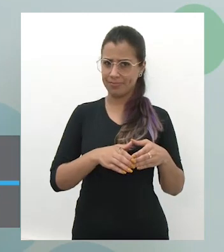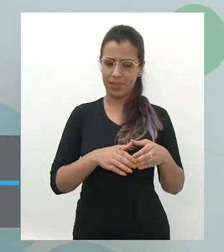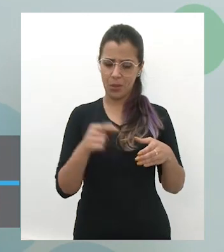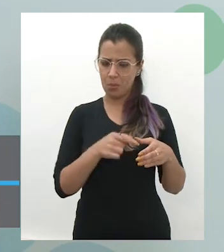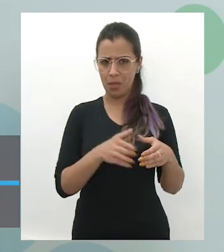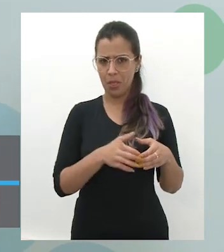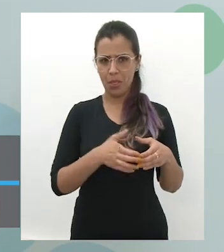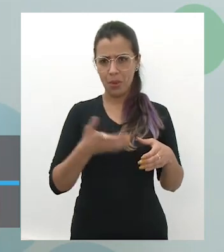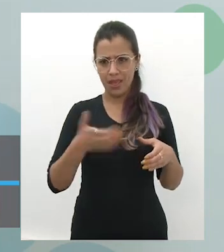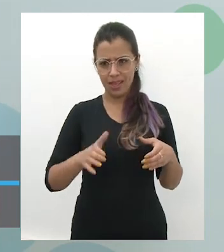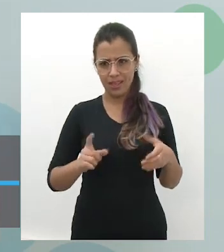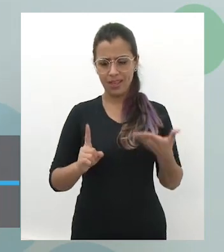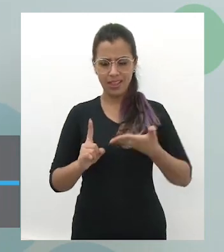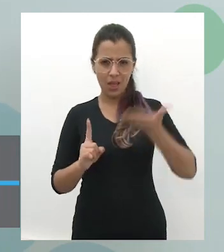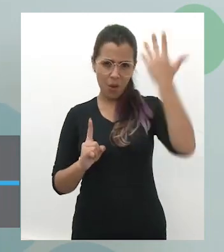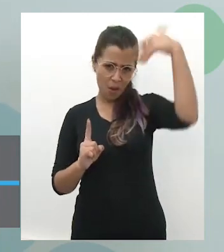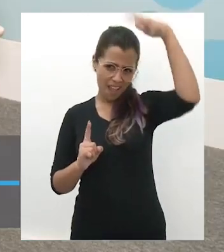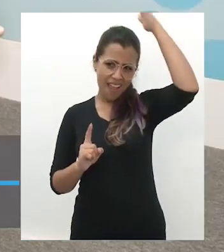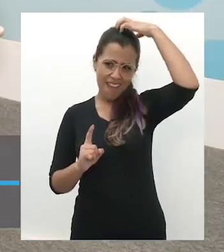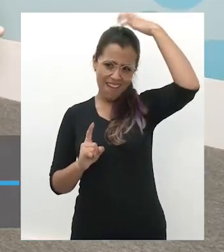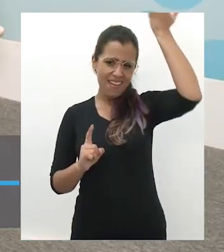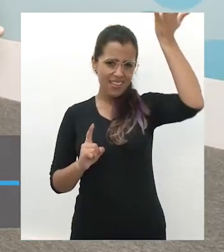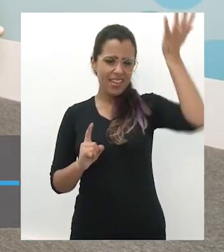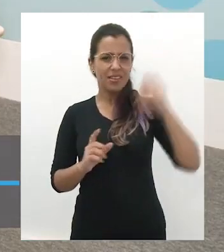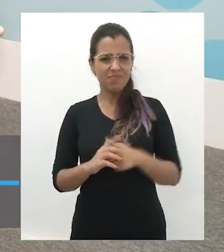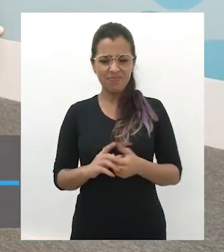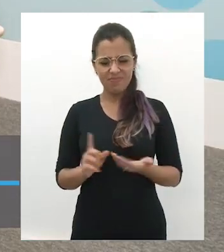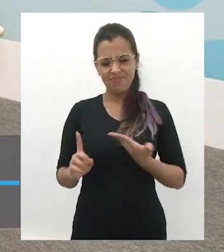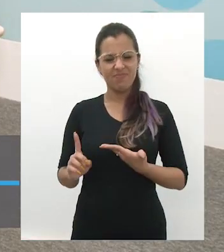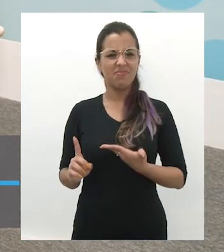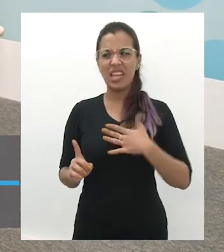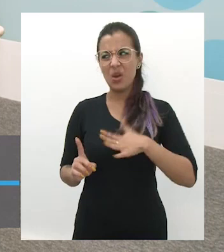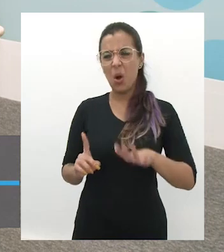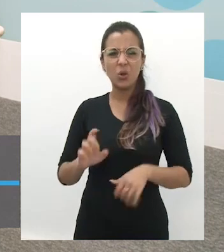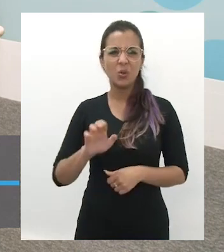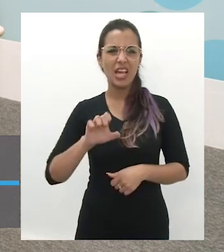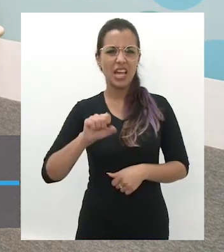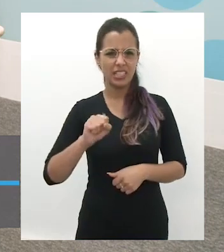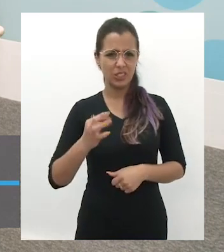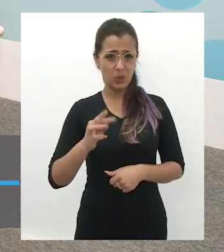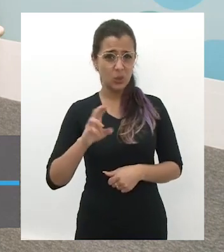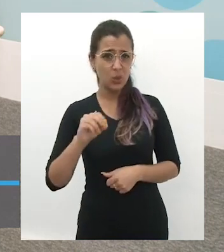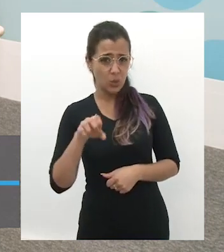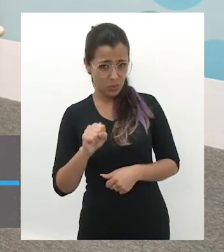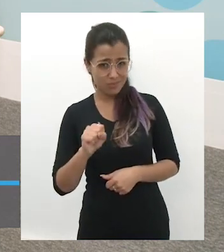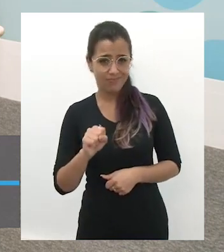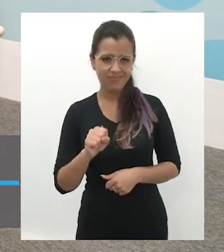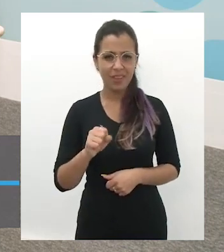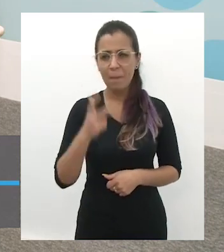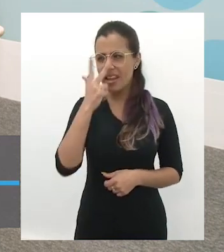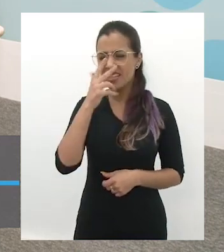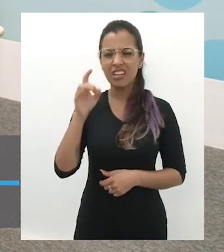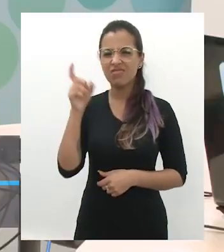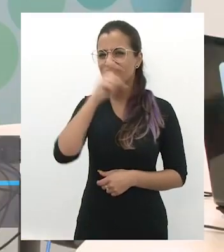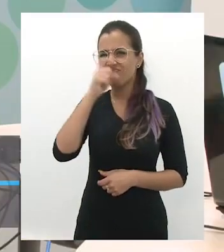que na verdade até é um etrusco, e a gente nem gosta tanto assim dos etruscos. Exatamente, o rei era meio que um rei de enfeite, vamos dizer assim, então